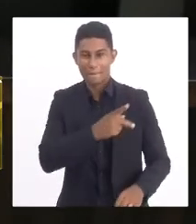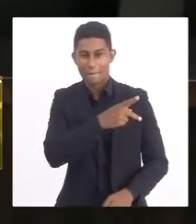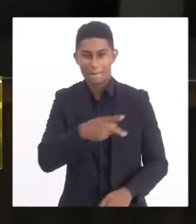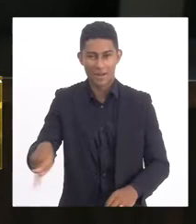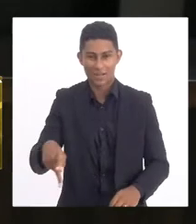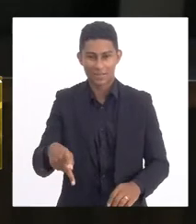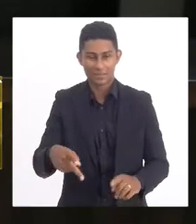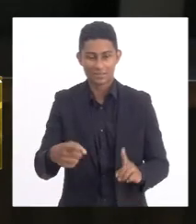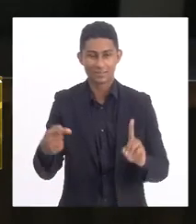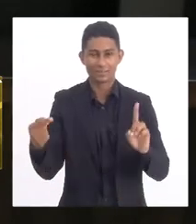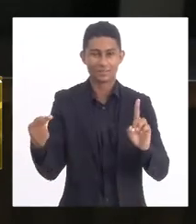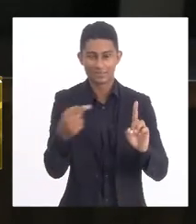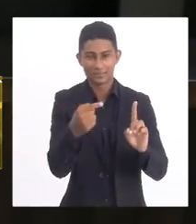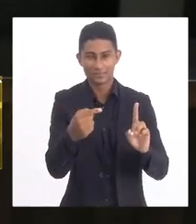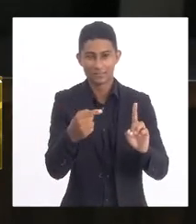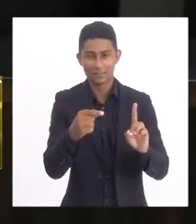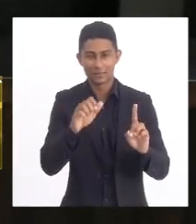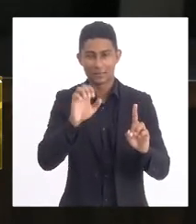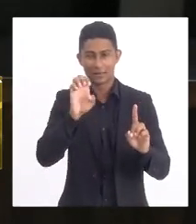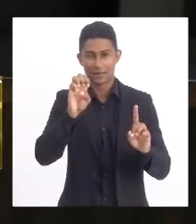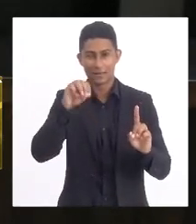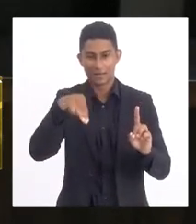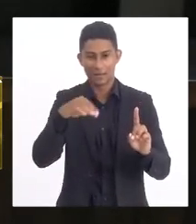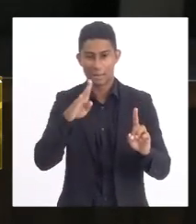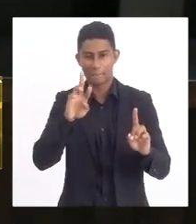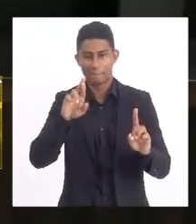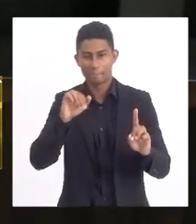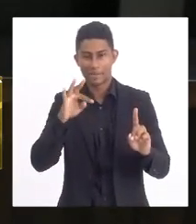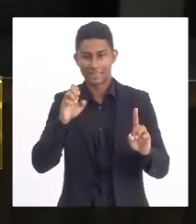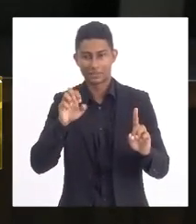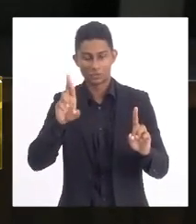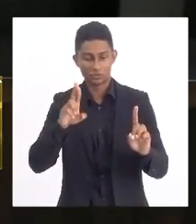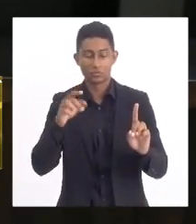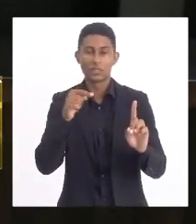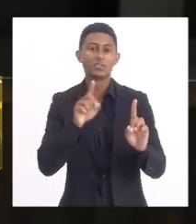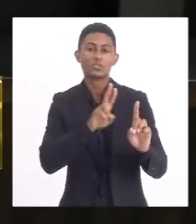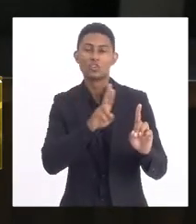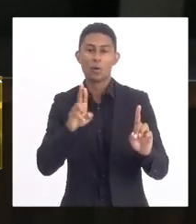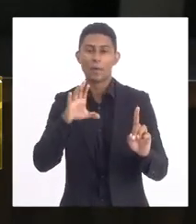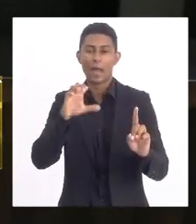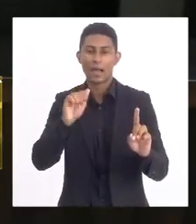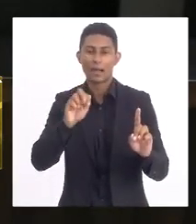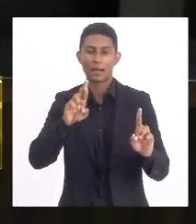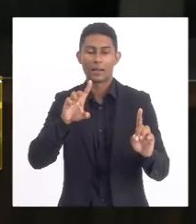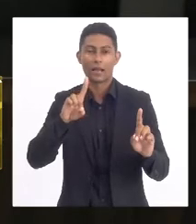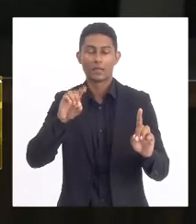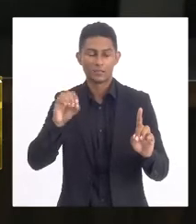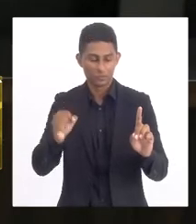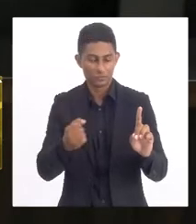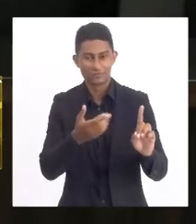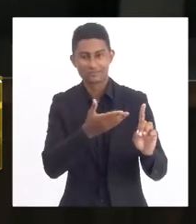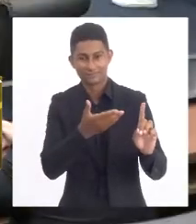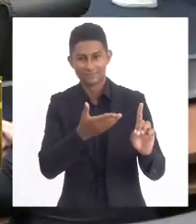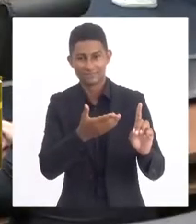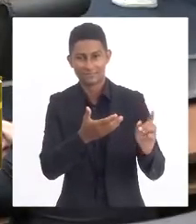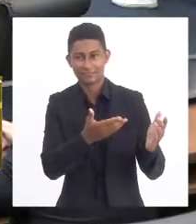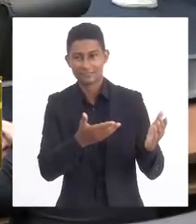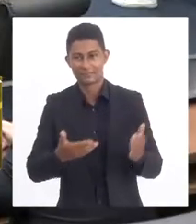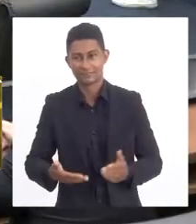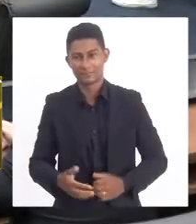internacional do Turismo a embratur o senhor Carlos Alberto Gomes de Brito e